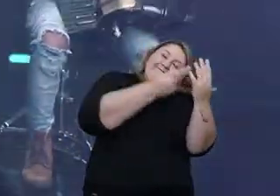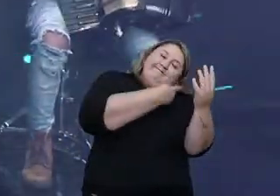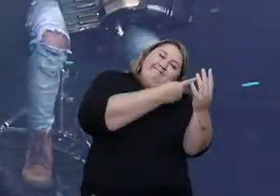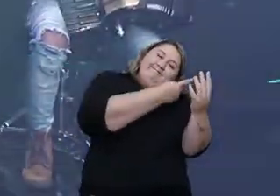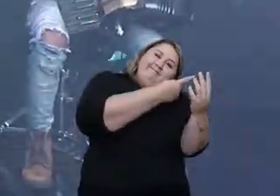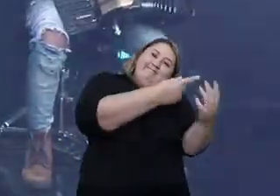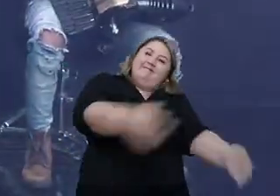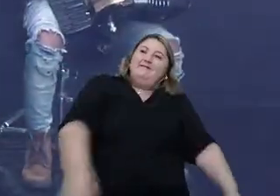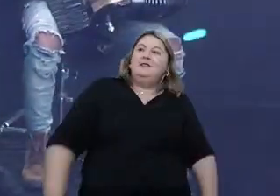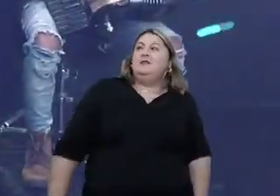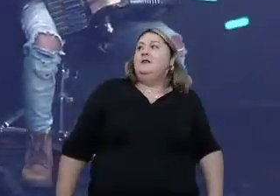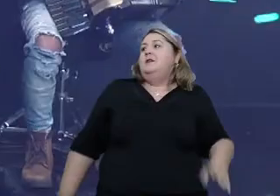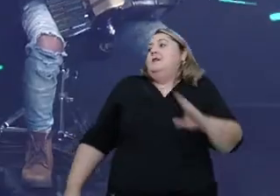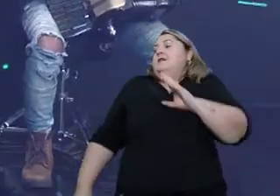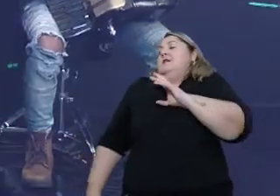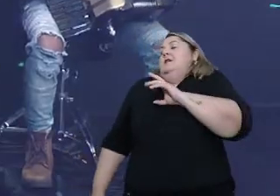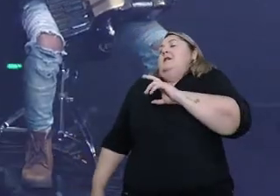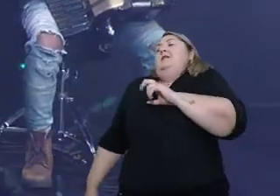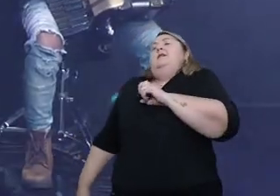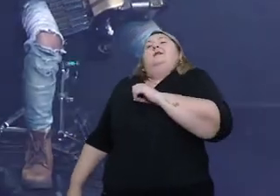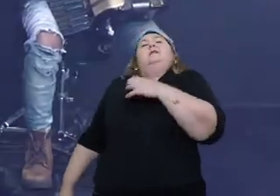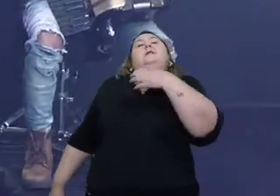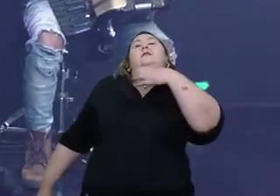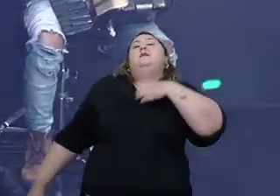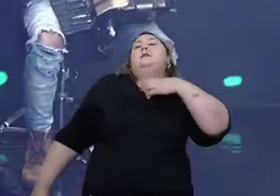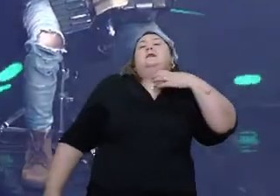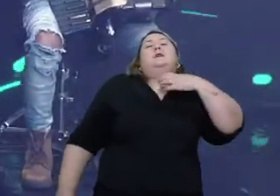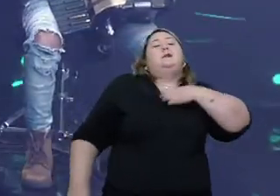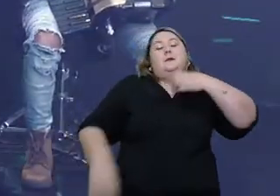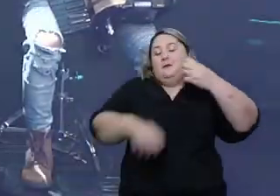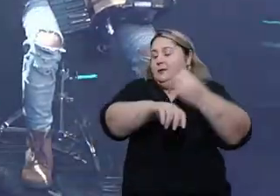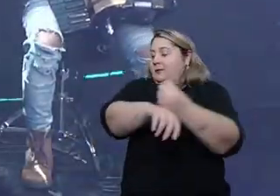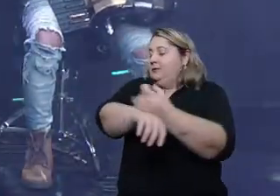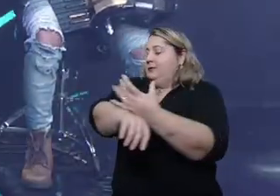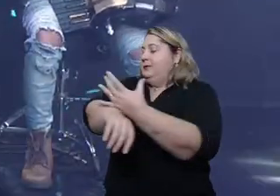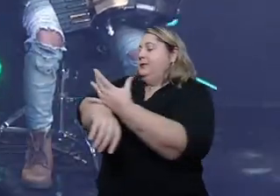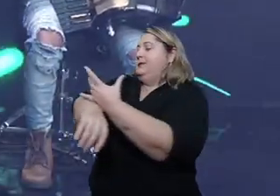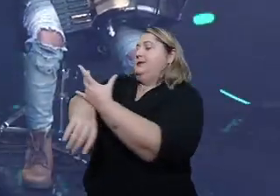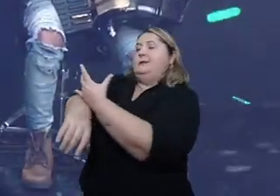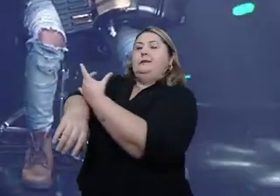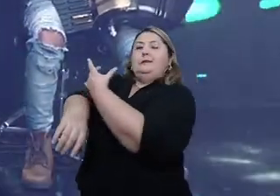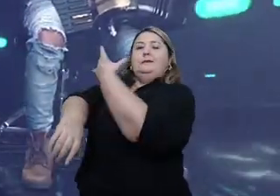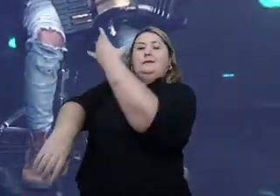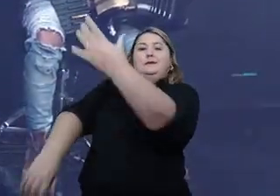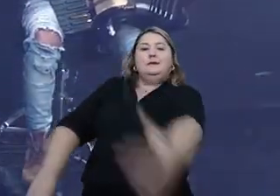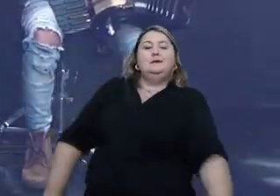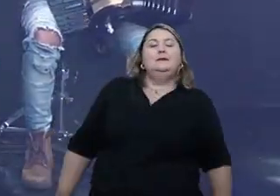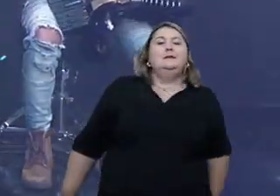em nós. Dá a impressão, irá sentir o meu calor.